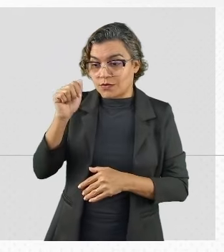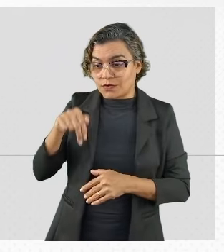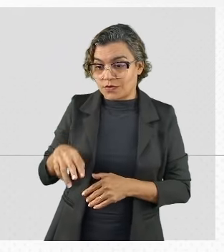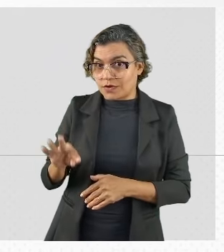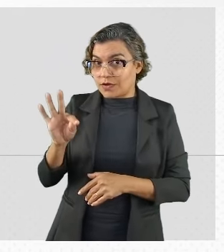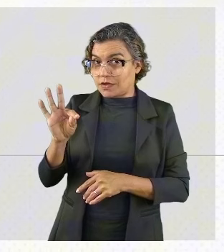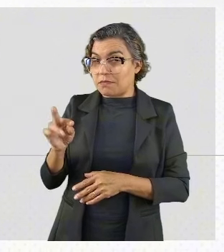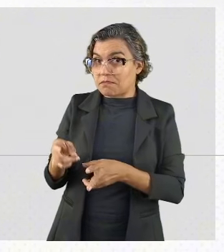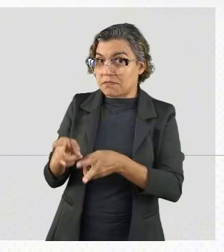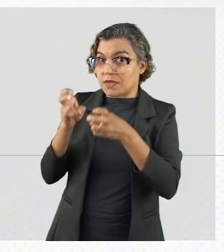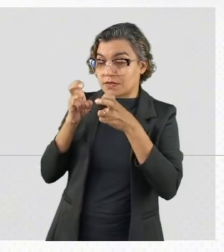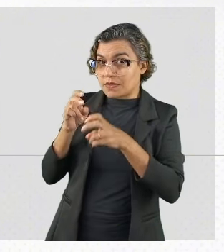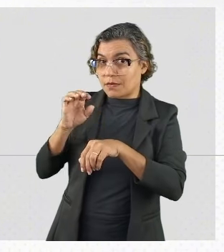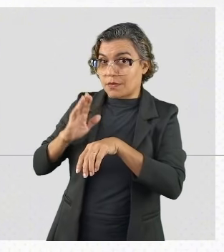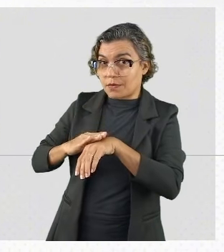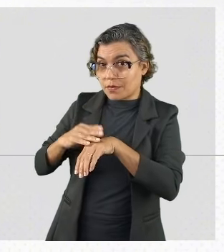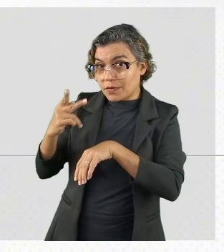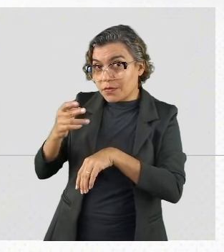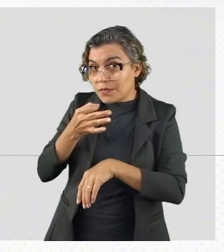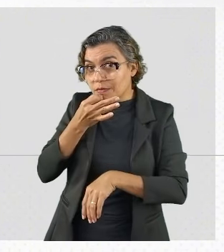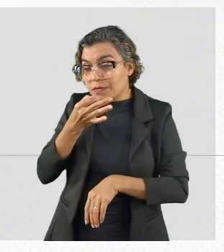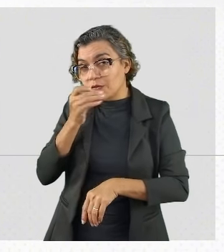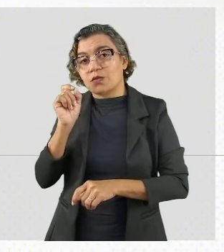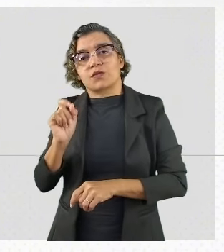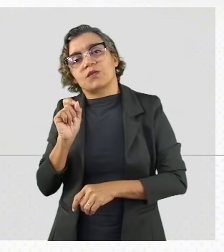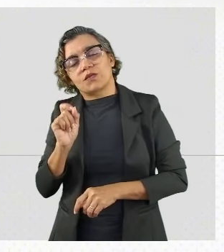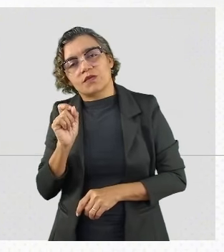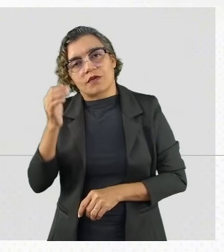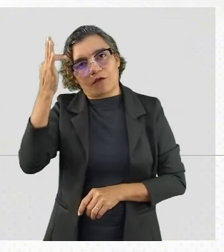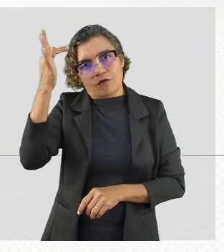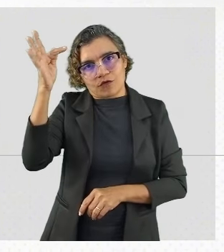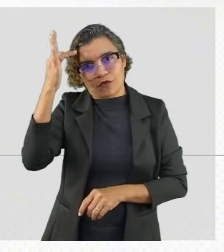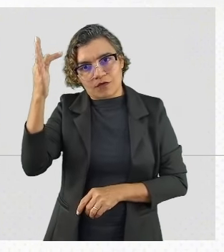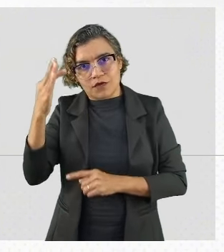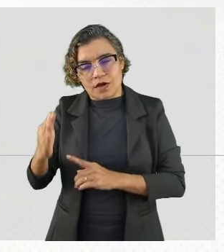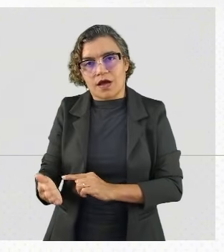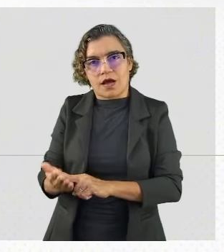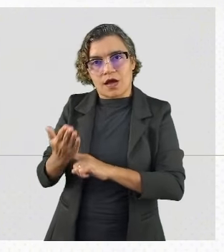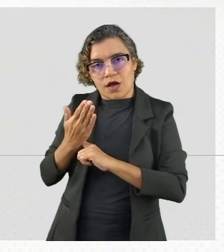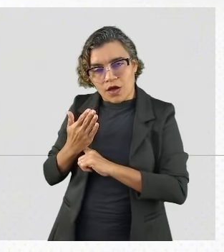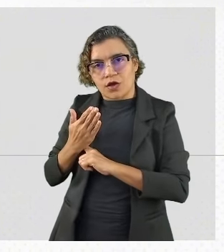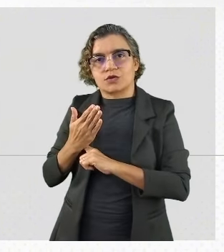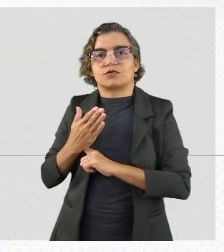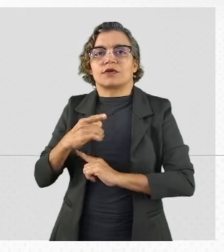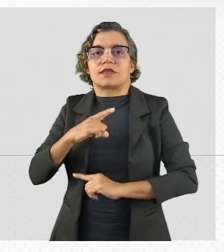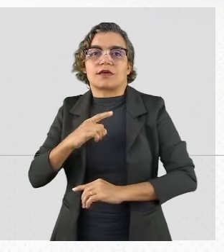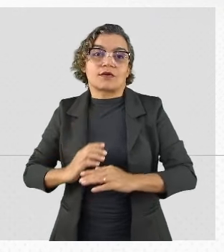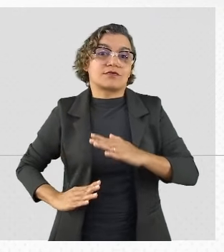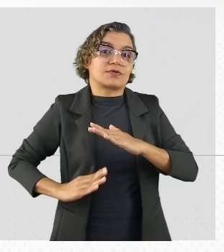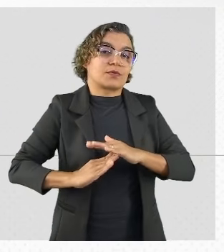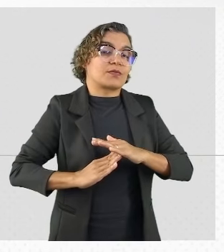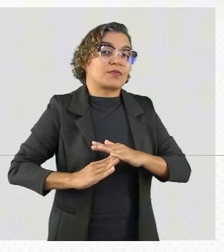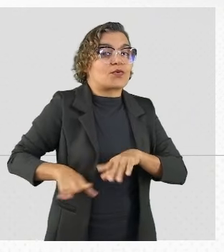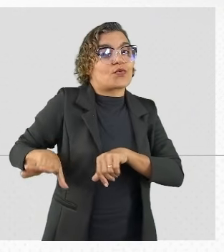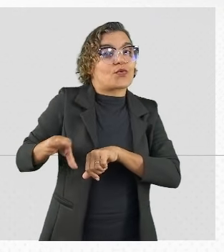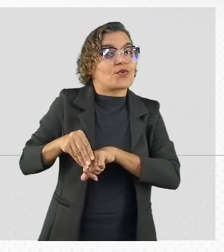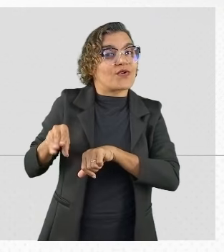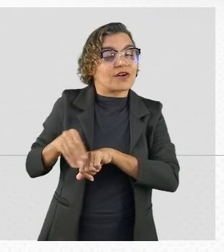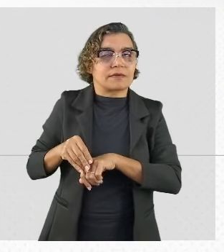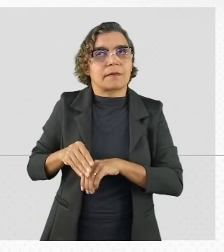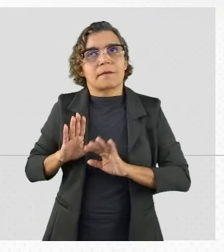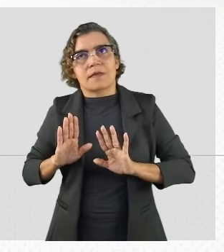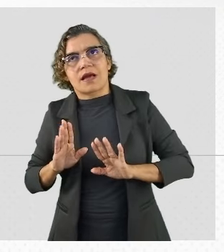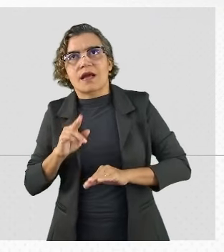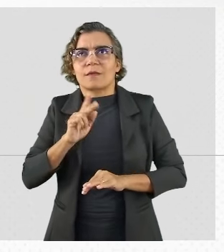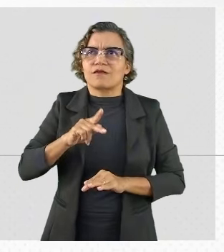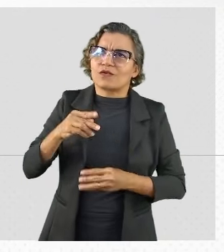para ele a filosofia ela serve para a gente estabelecer os limites do nosso conhecimento. Bom, professor,